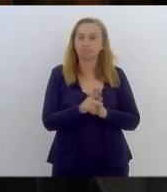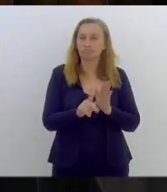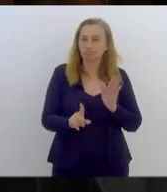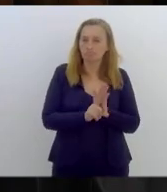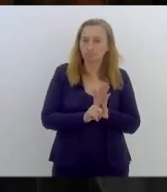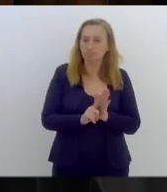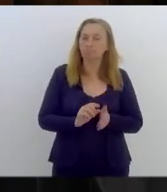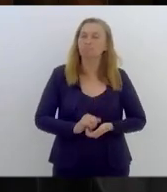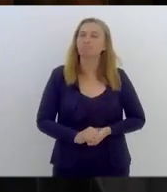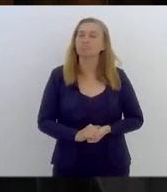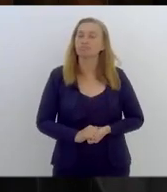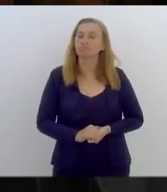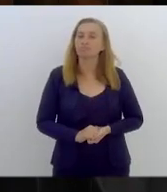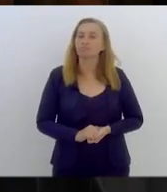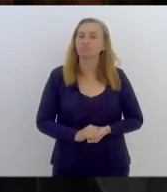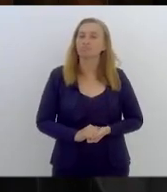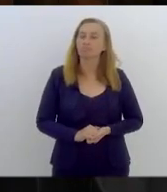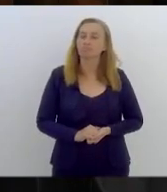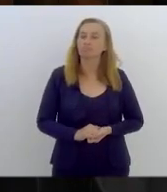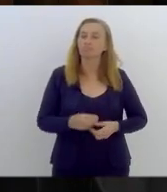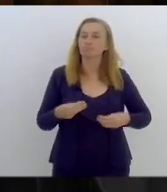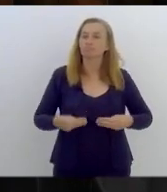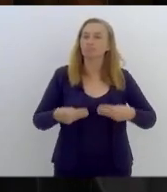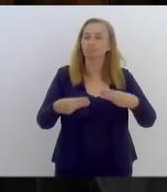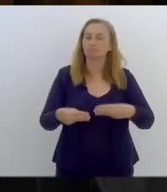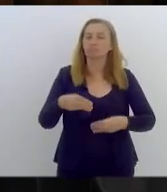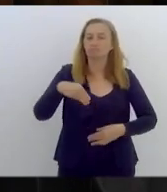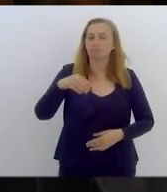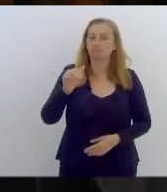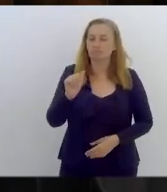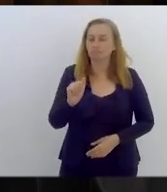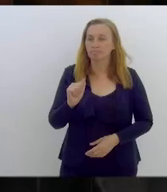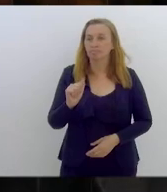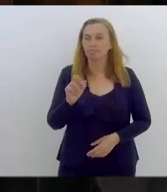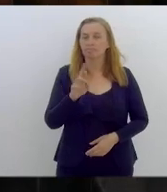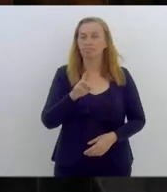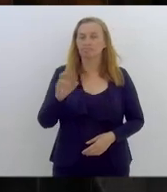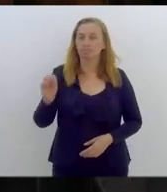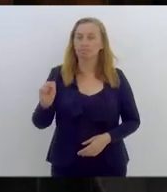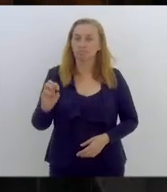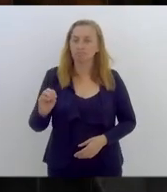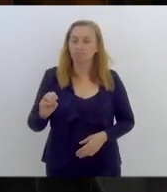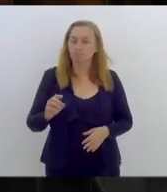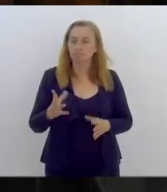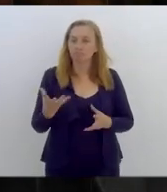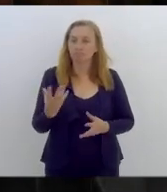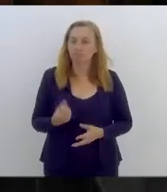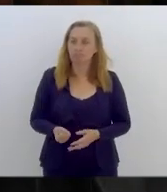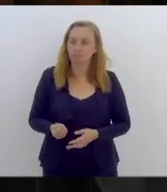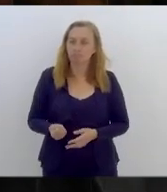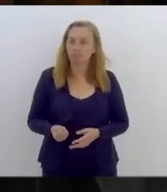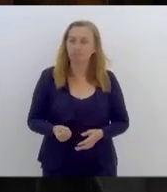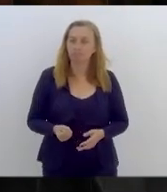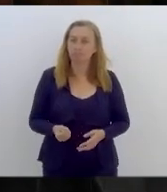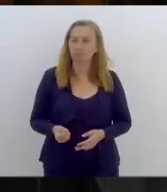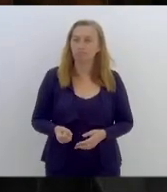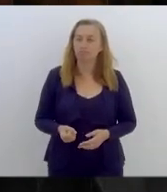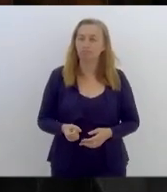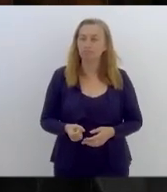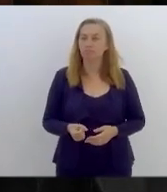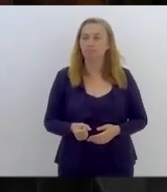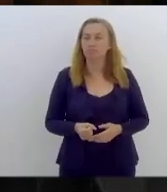lei o ministro Barroso recebeu uma ação de